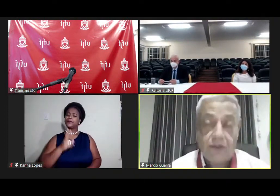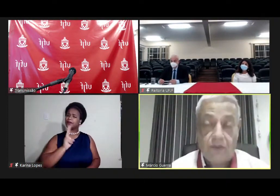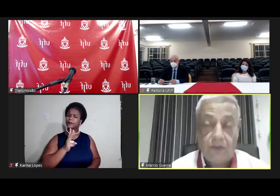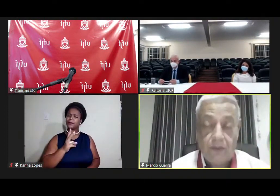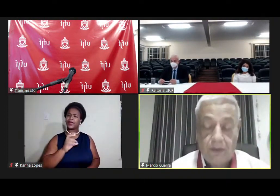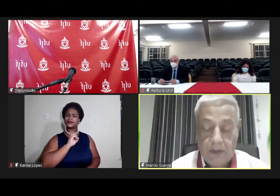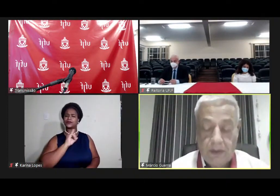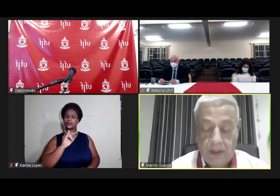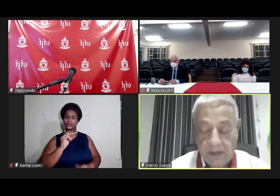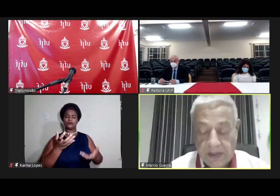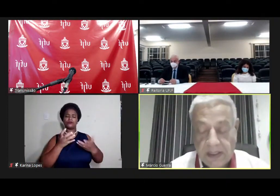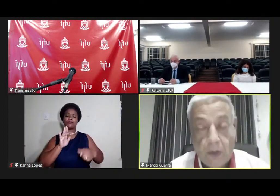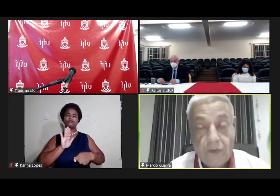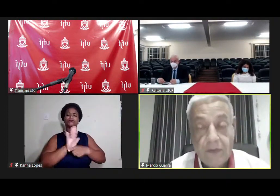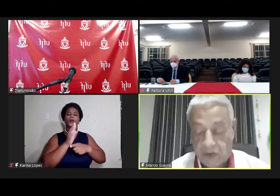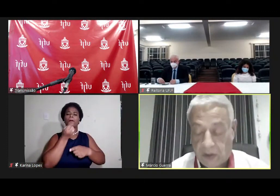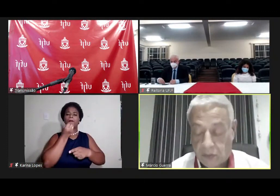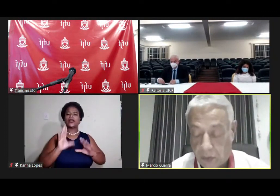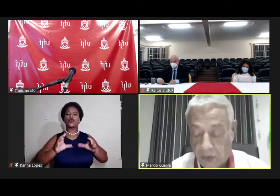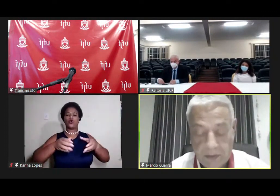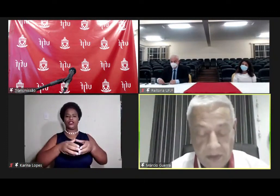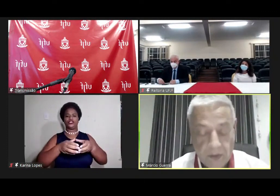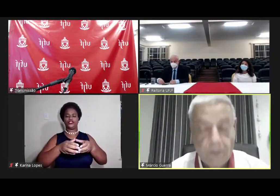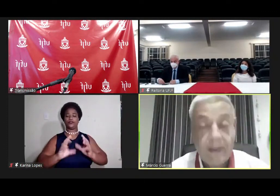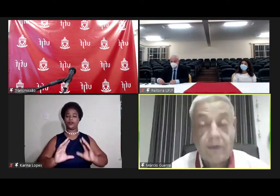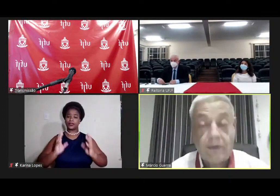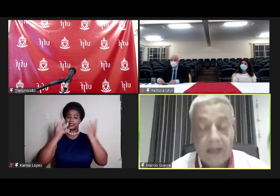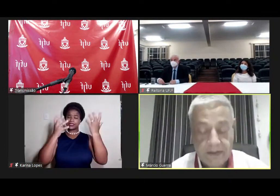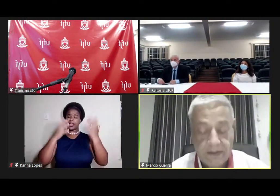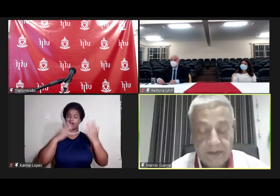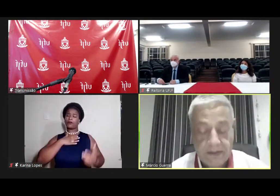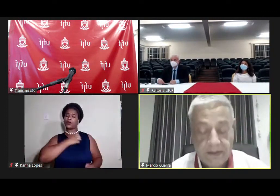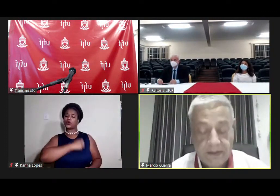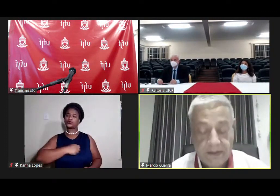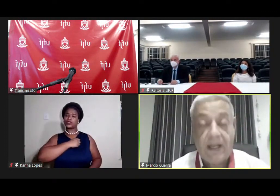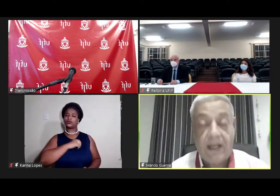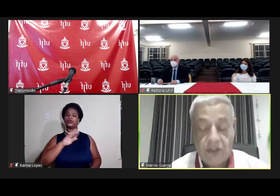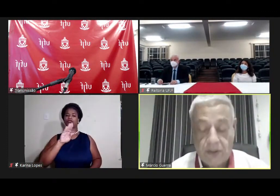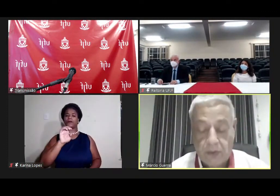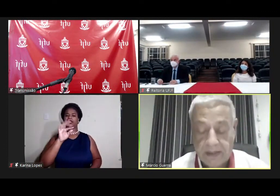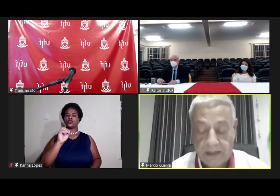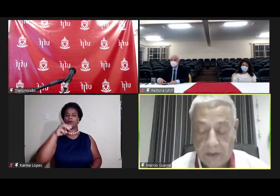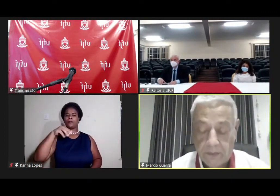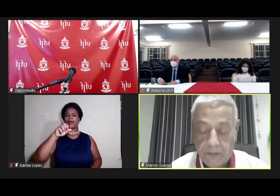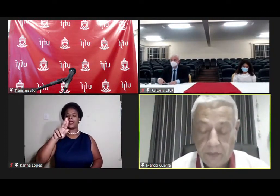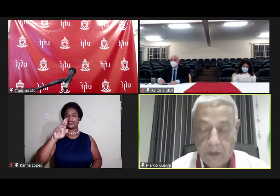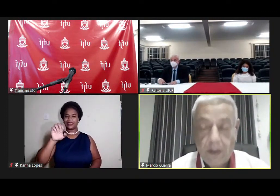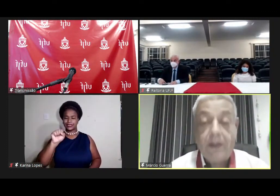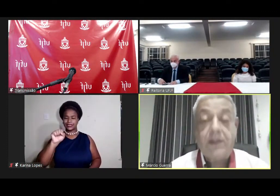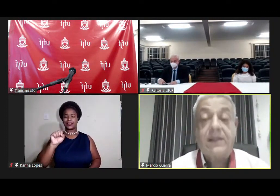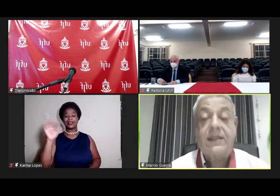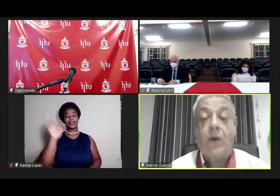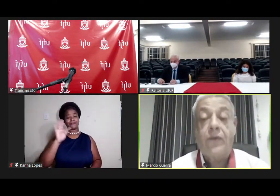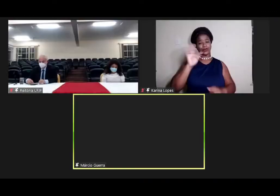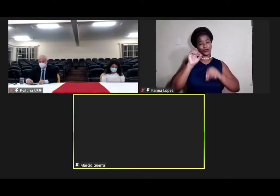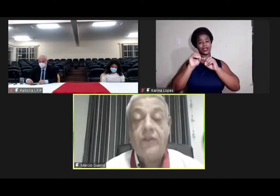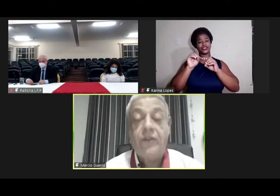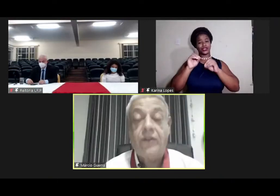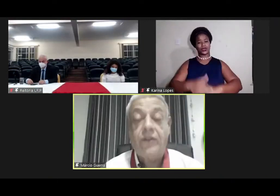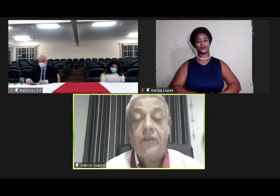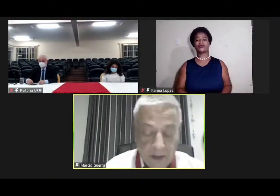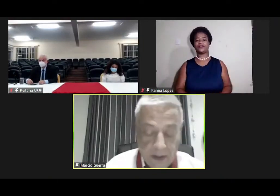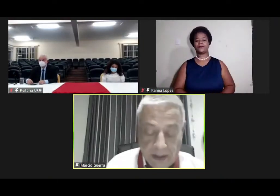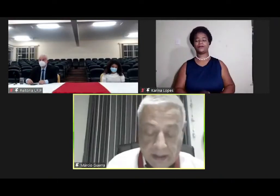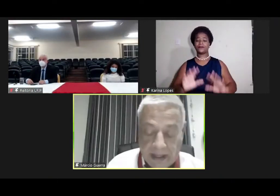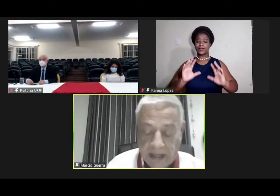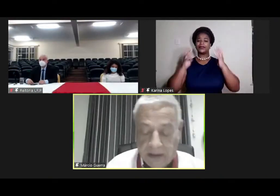bem coletivo. Salve meu saudoso amigo Beto Marques, da Faculdade de Educação. Salve,